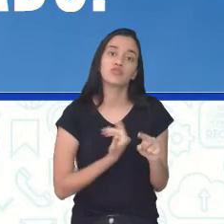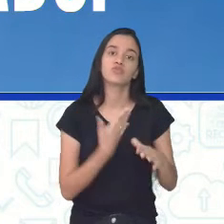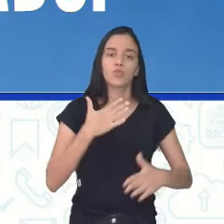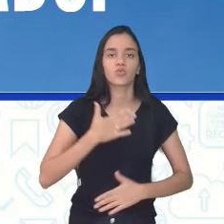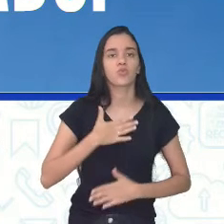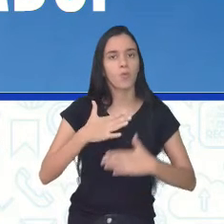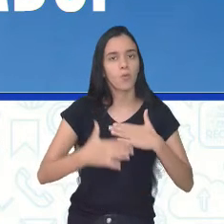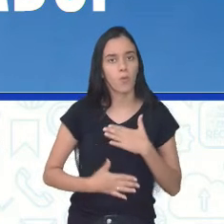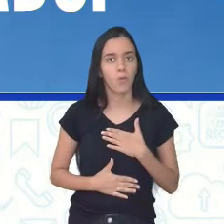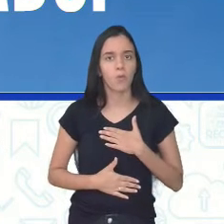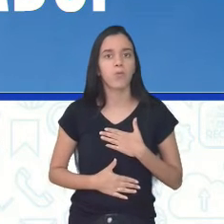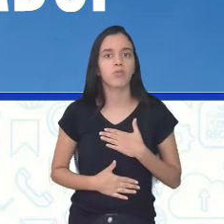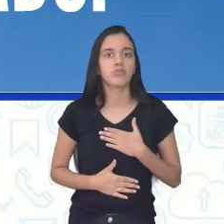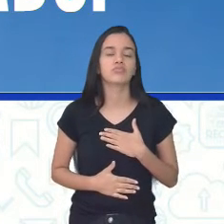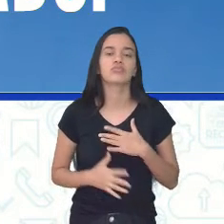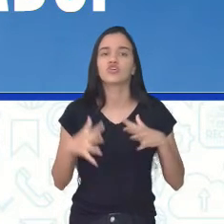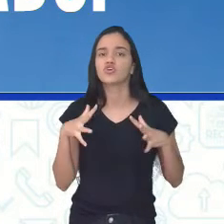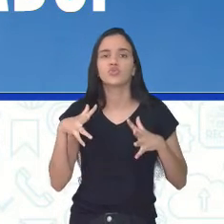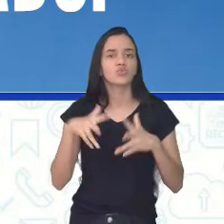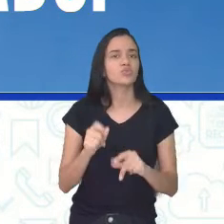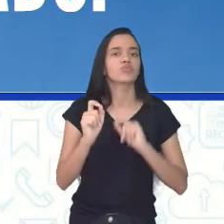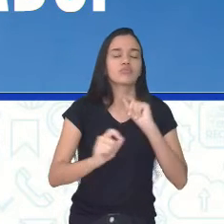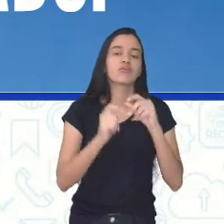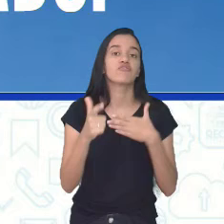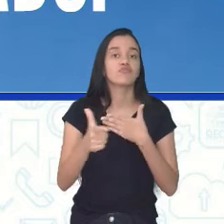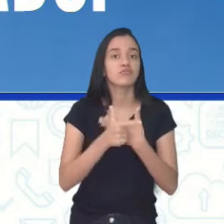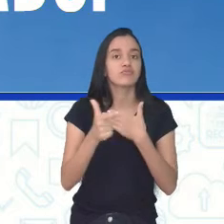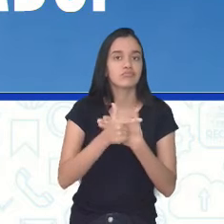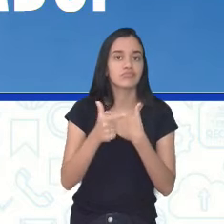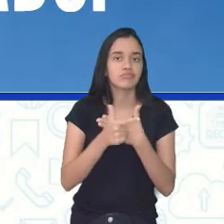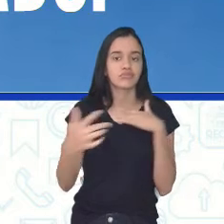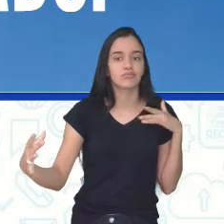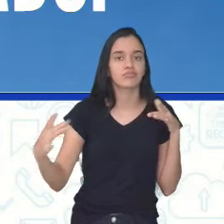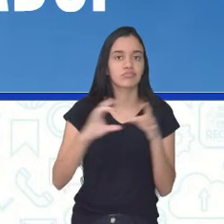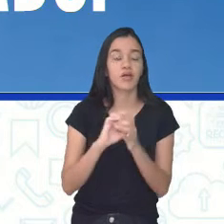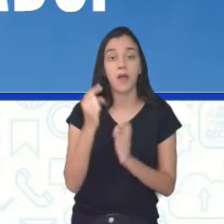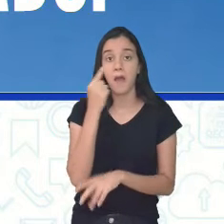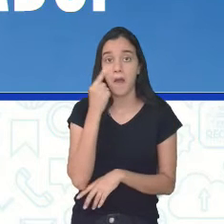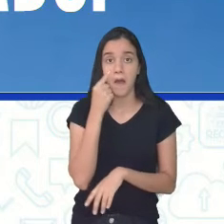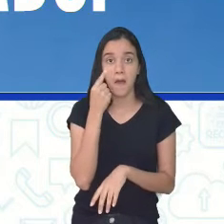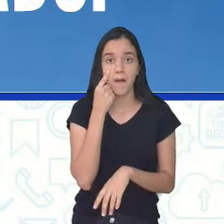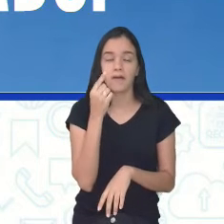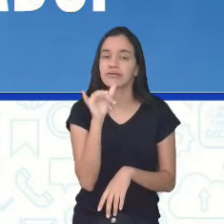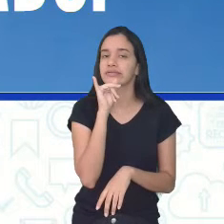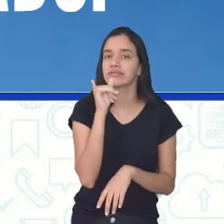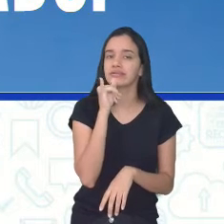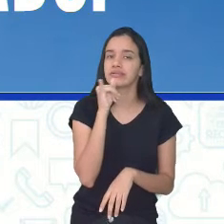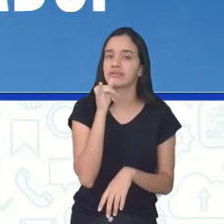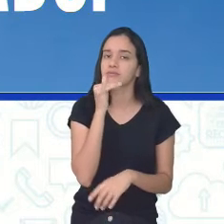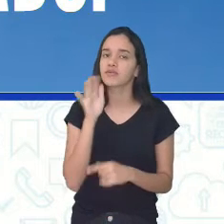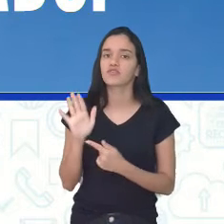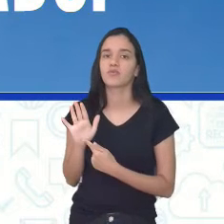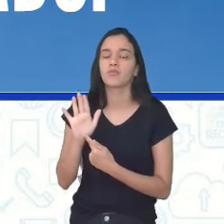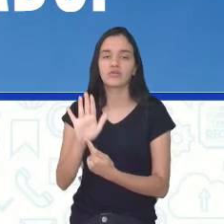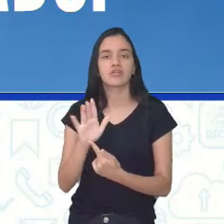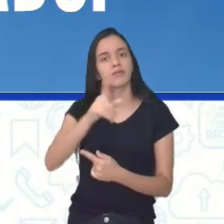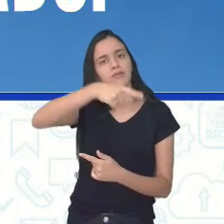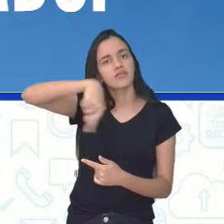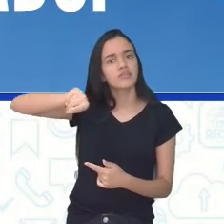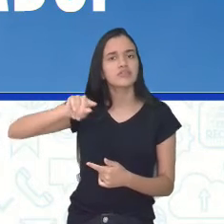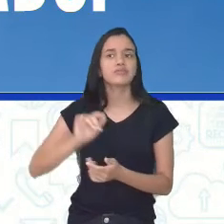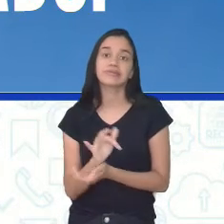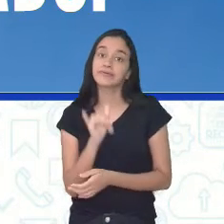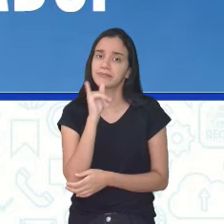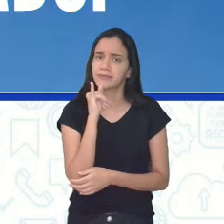meu corpo e aí no seu corpo, tudo isso vai funcionar de forma integrada. Vejam esse exemplo que eu vou apontar aqui para vocês verem